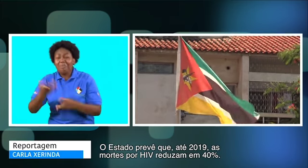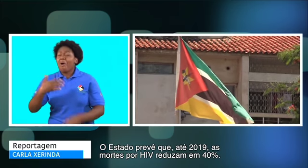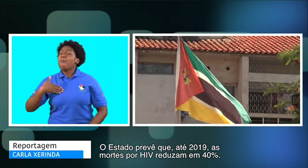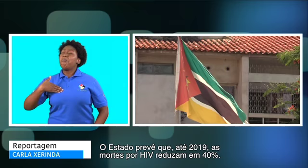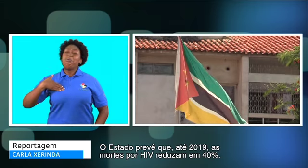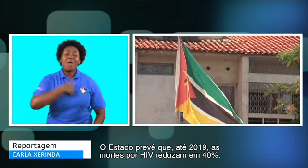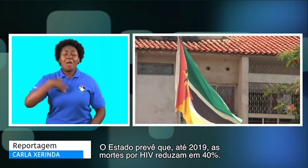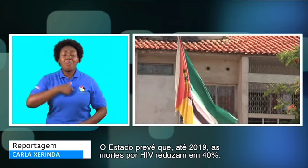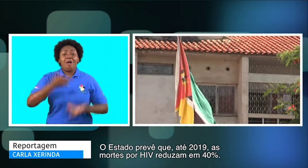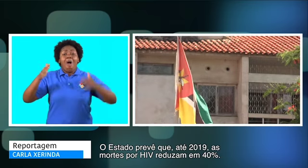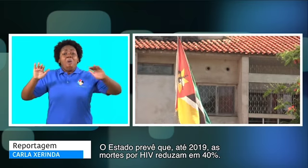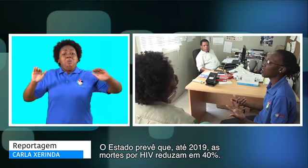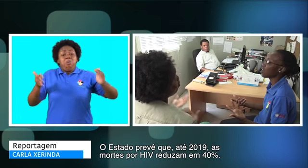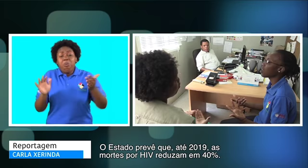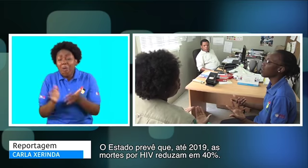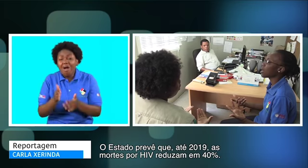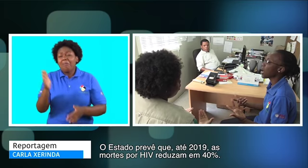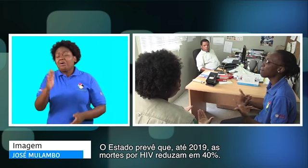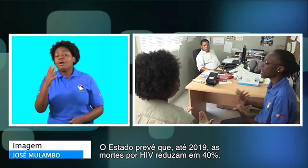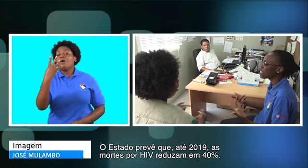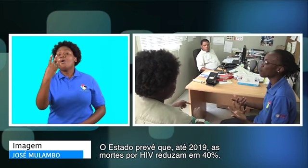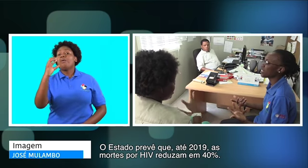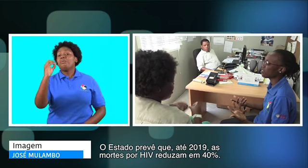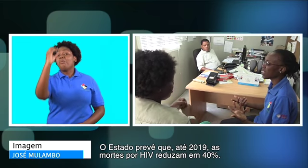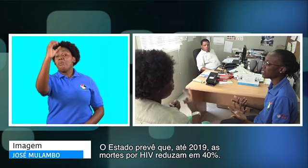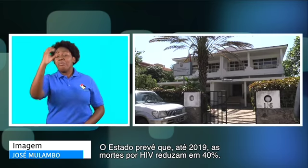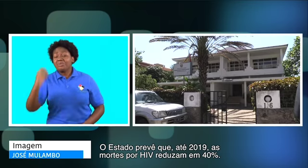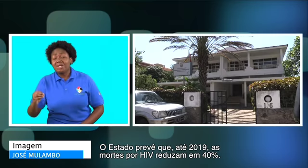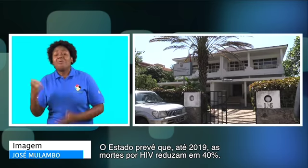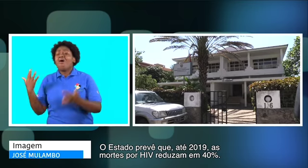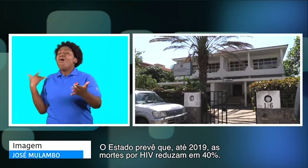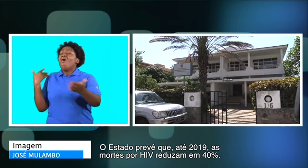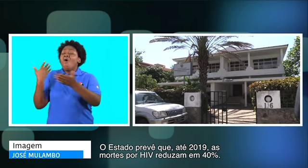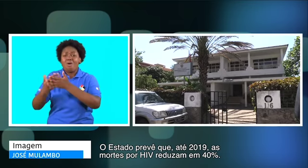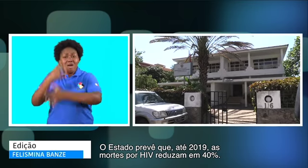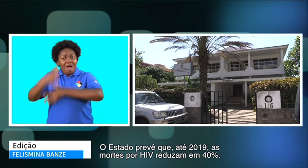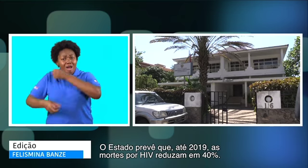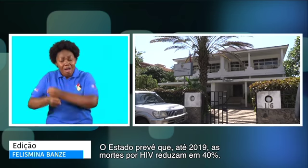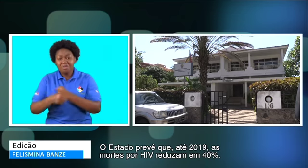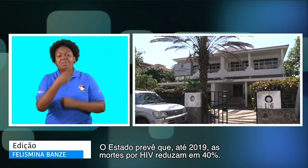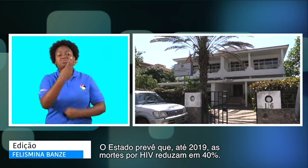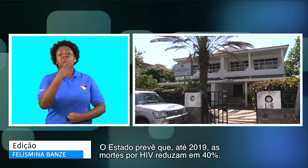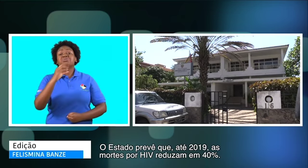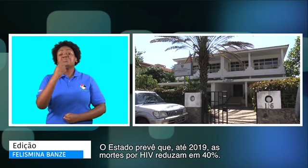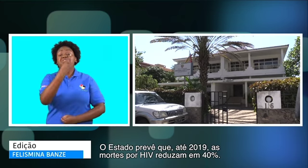que até 2019 as mortes por HIV sejam reduzidas em 40%.